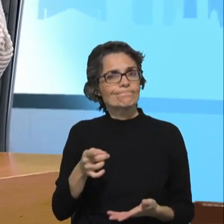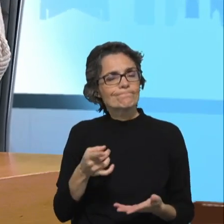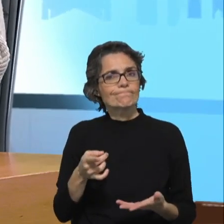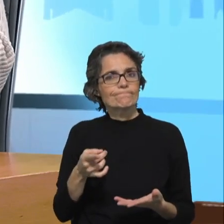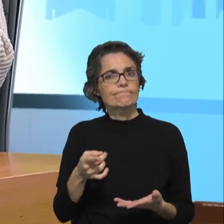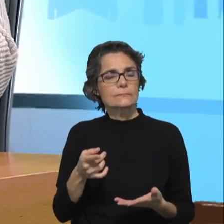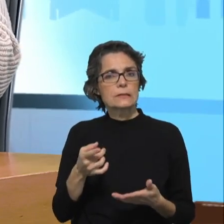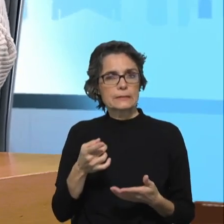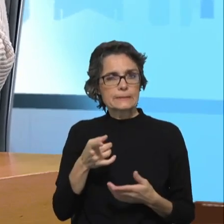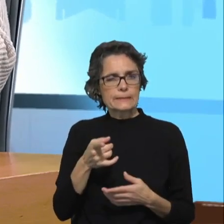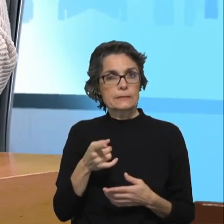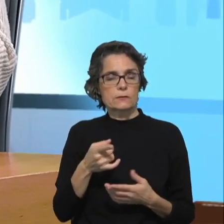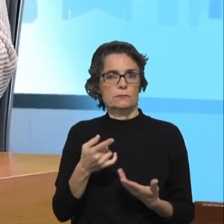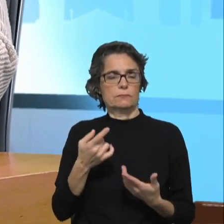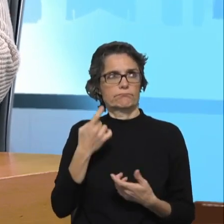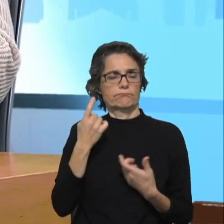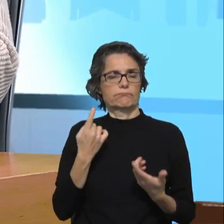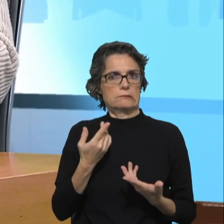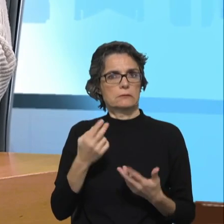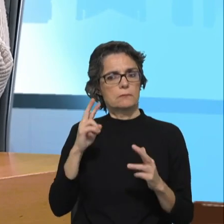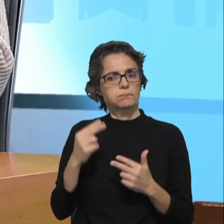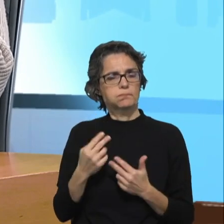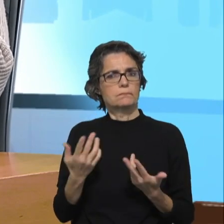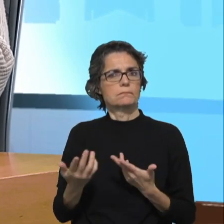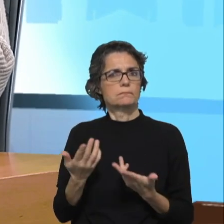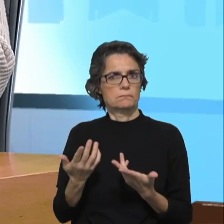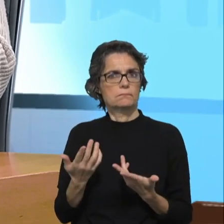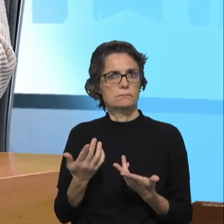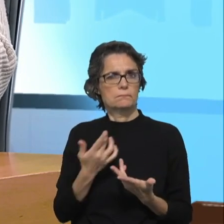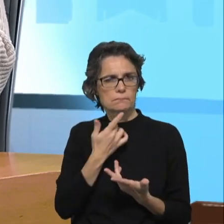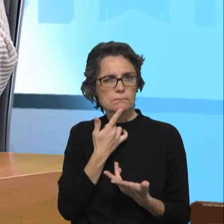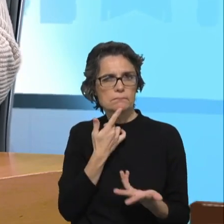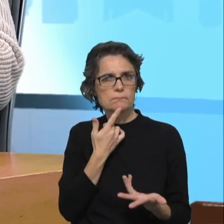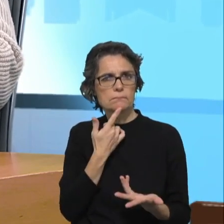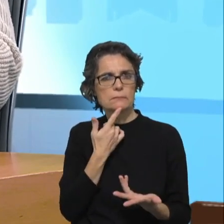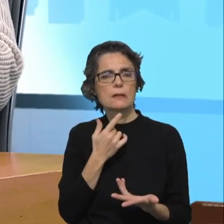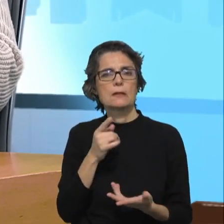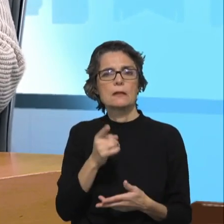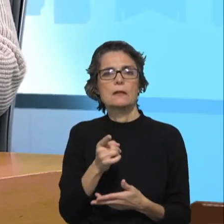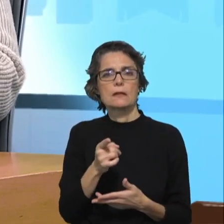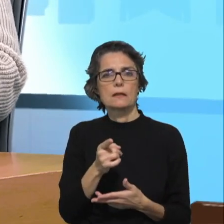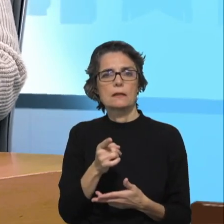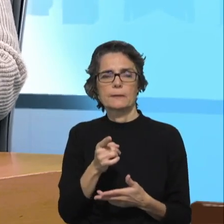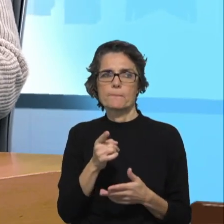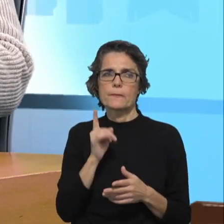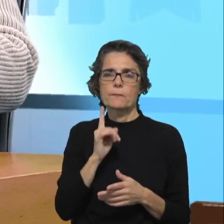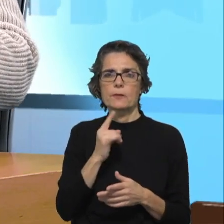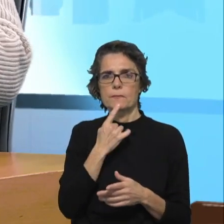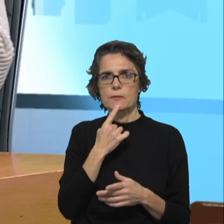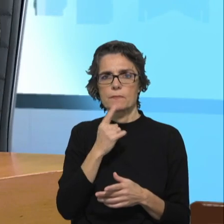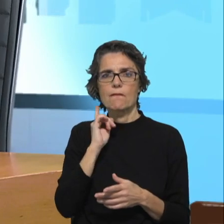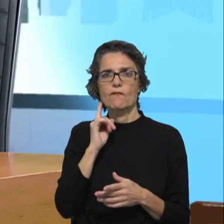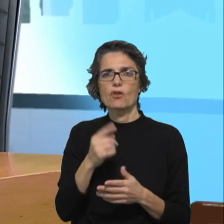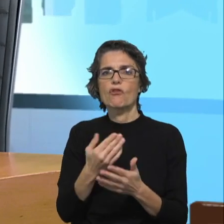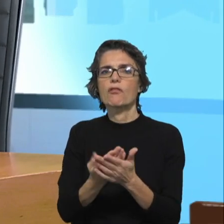isto levanta muitas questões e acho que é importante nós percebermos bem aquilo a que damos valores antes